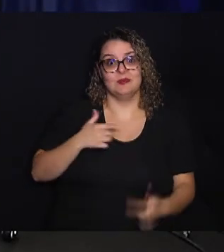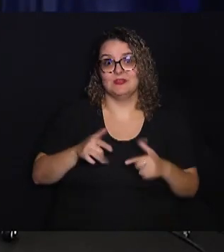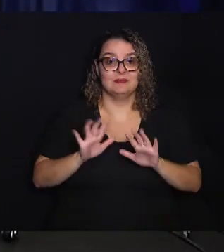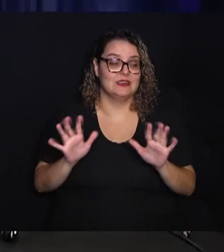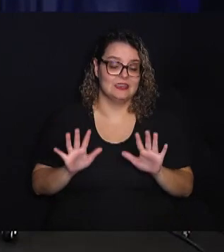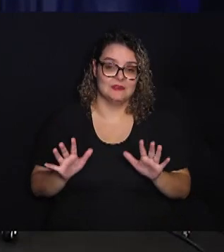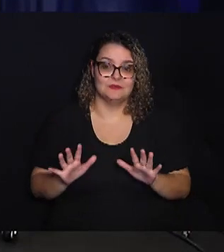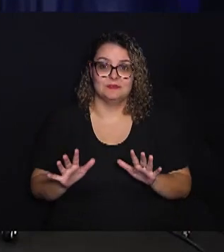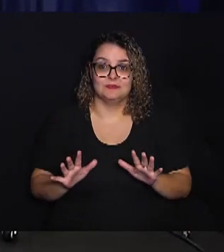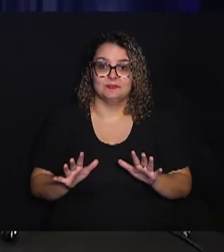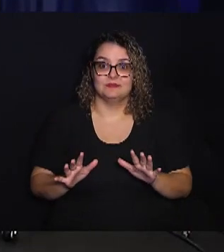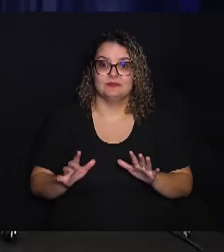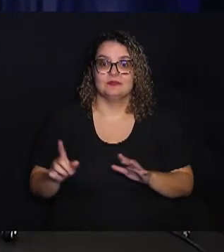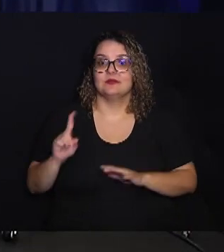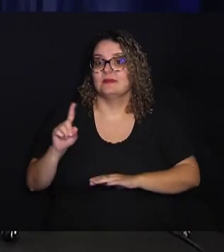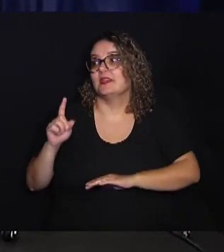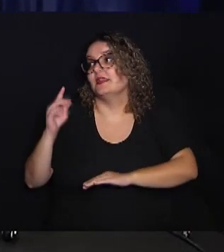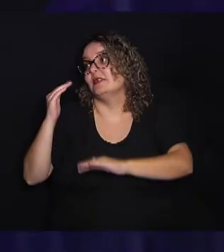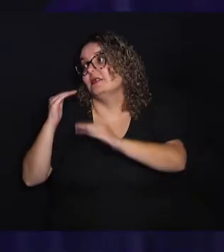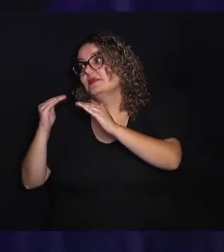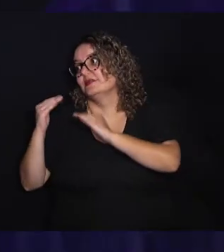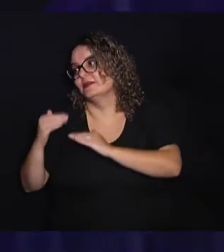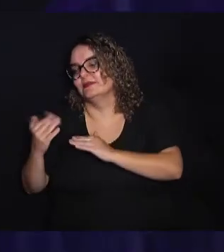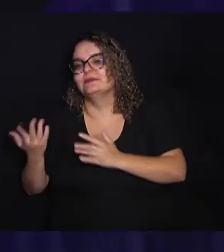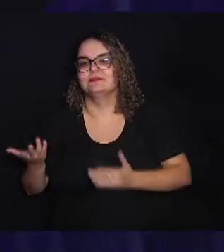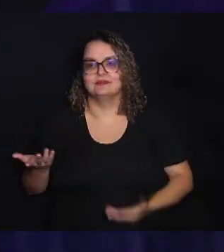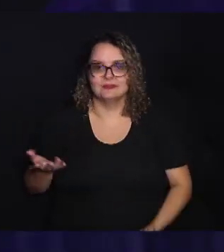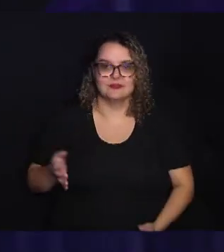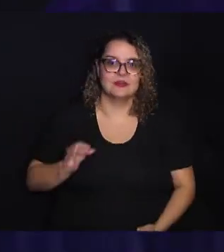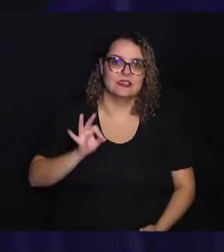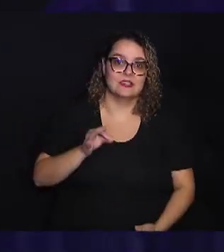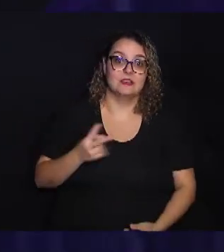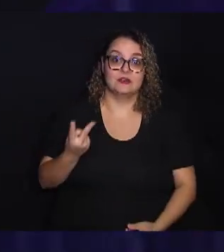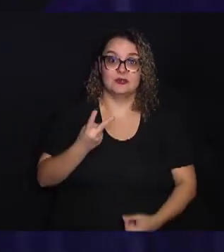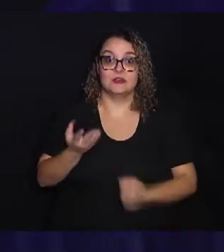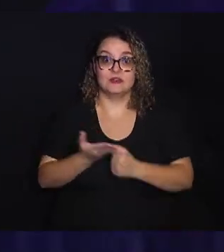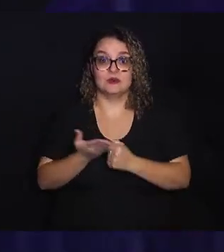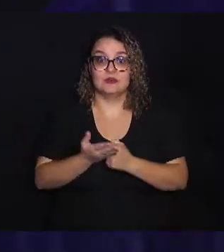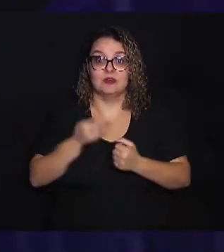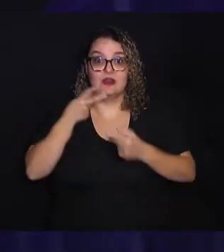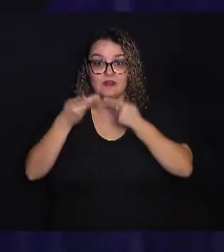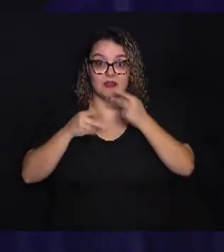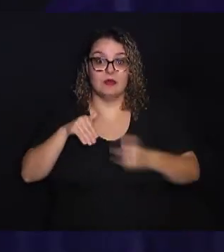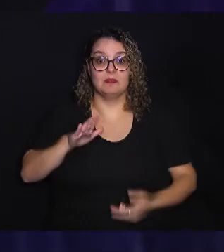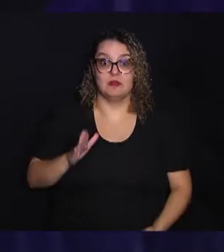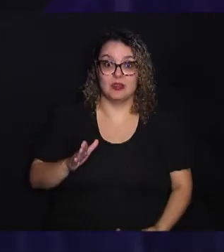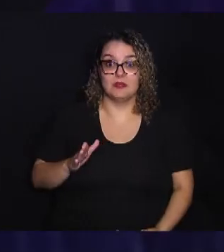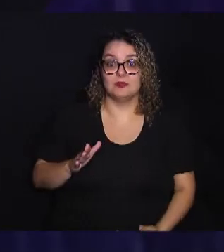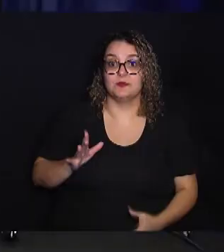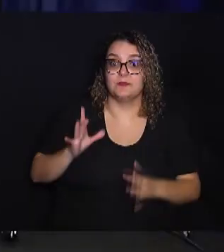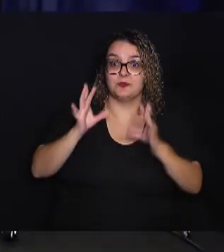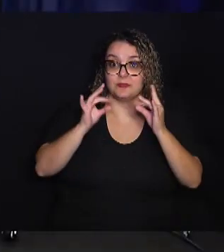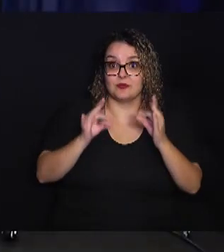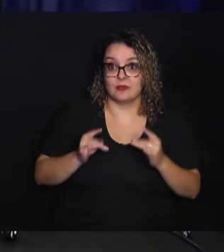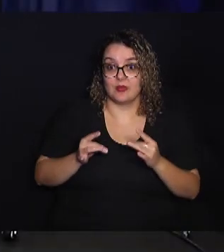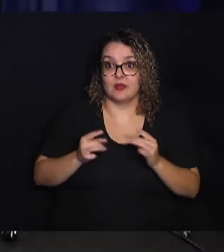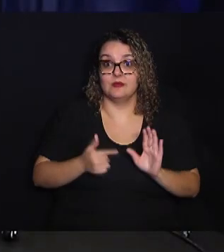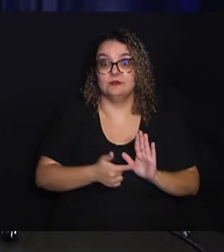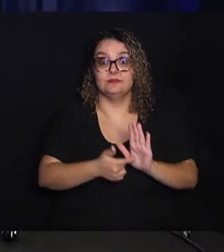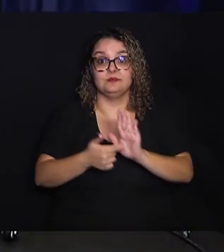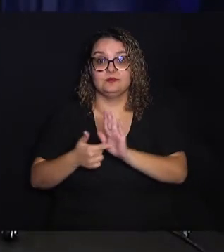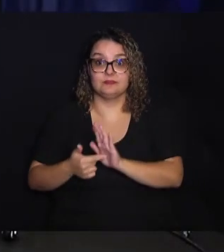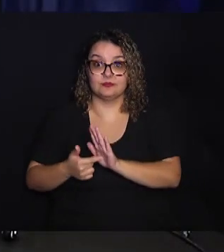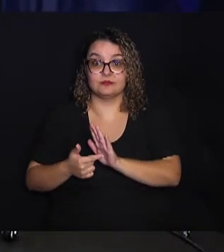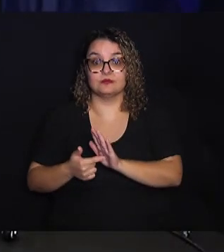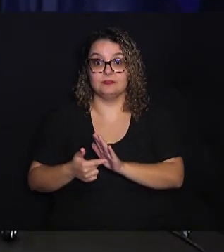Vamos desconstruir, né? Com certeza. Então, no segundo bloco, a gente vai falar ainda mais, desdobrar um pouquinho a exposição que foi feita do